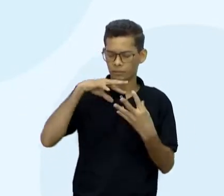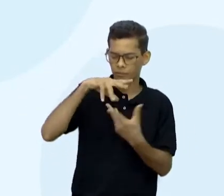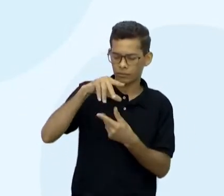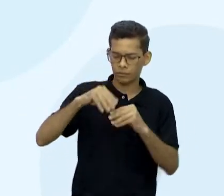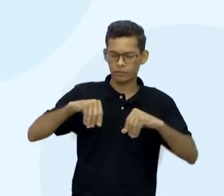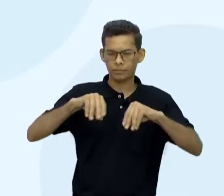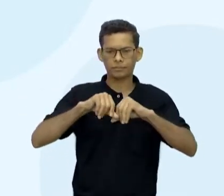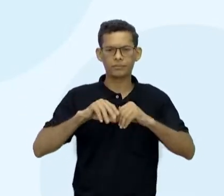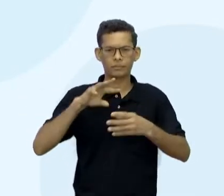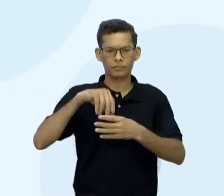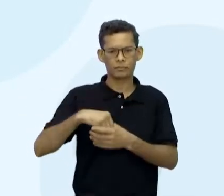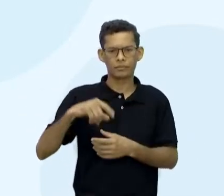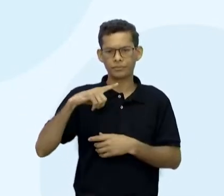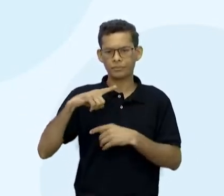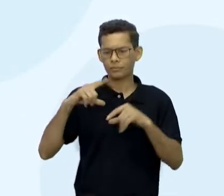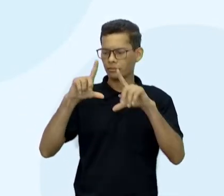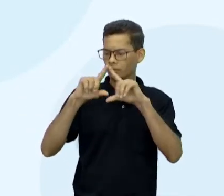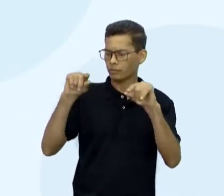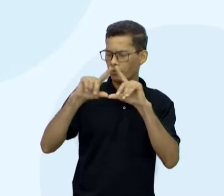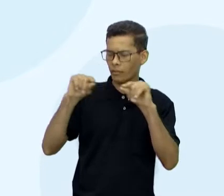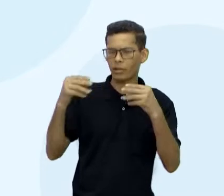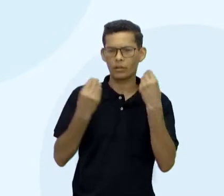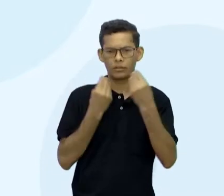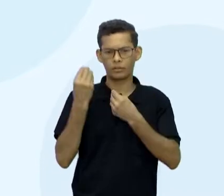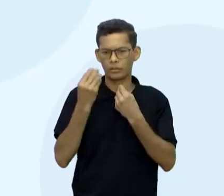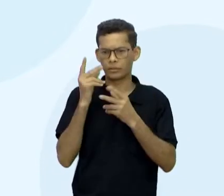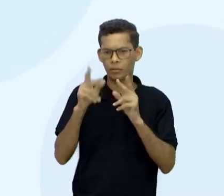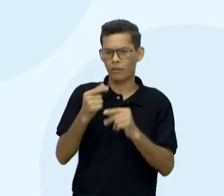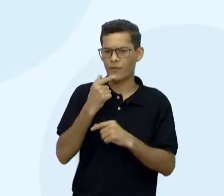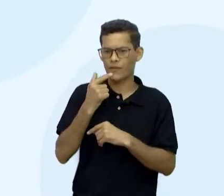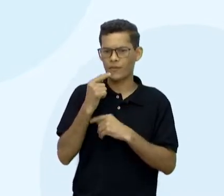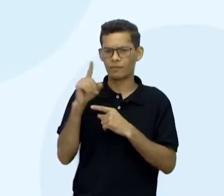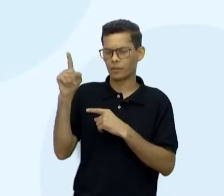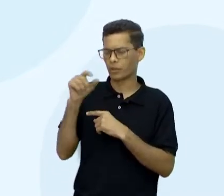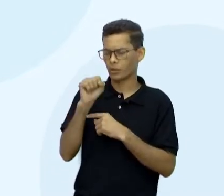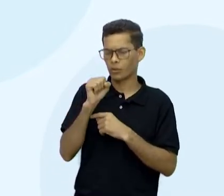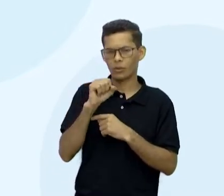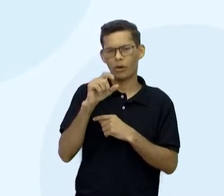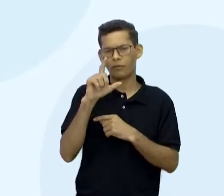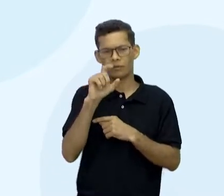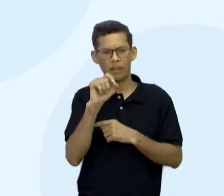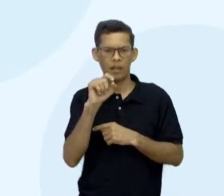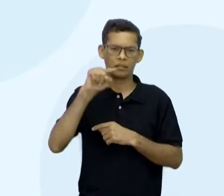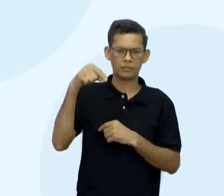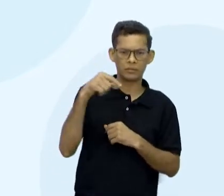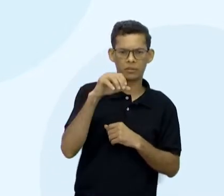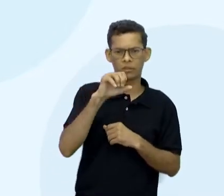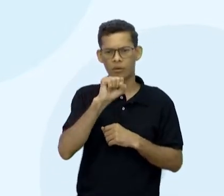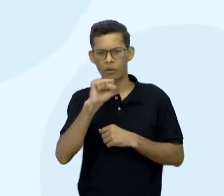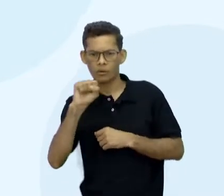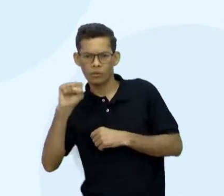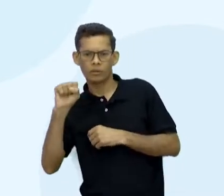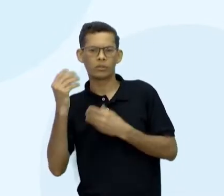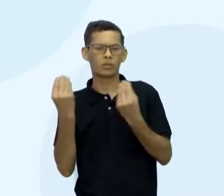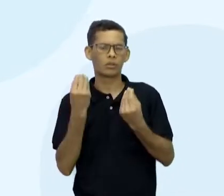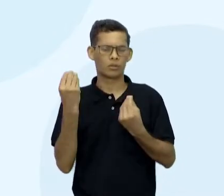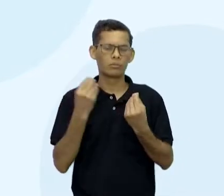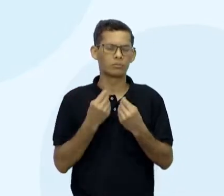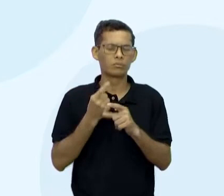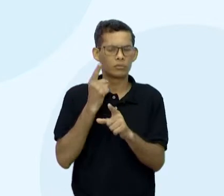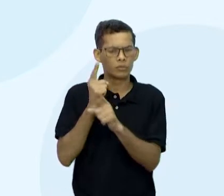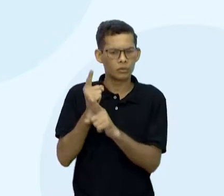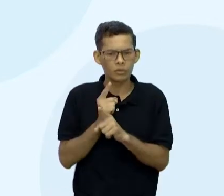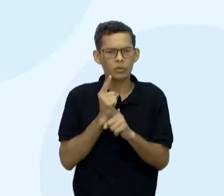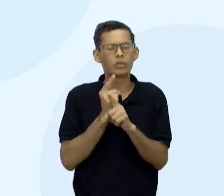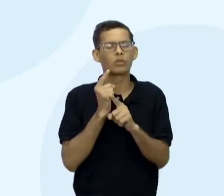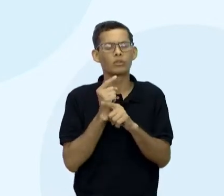o G, eu acho a seção da gravidade, aquele 9,88, alguma coisa lá, ou 10, você vai achar o valor do campo